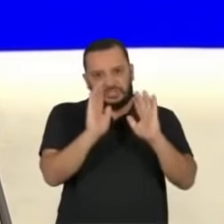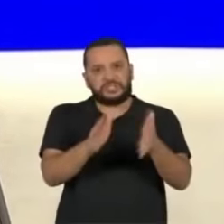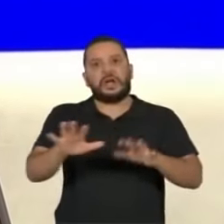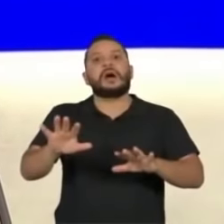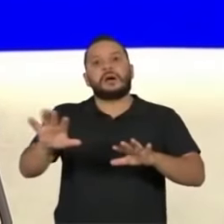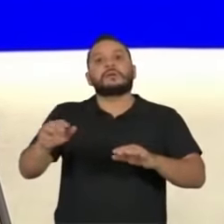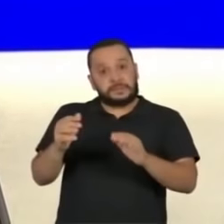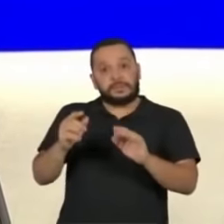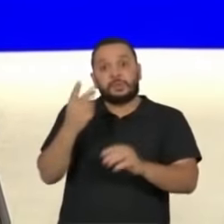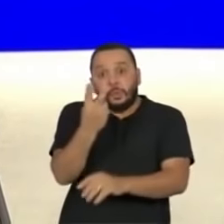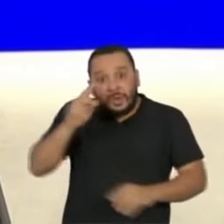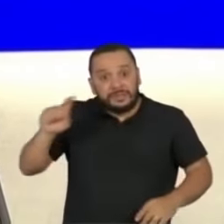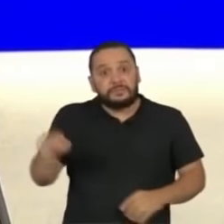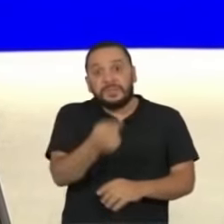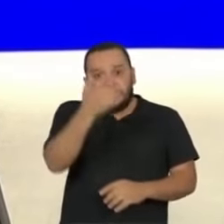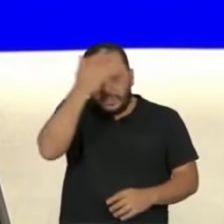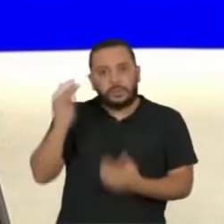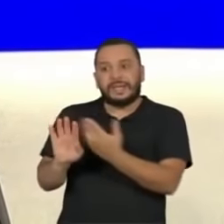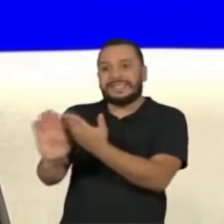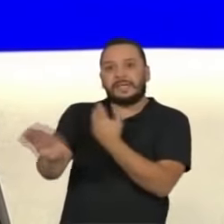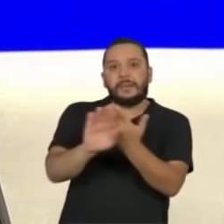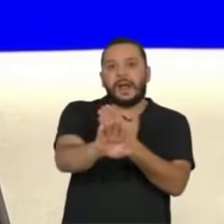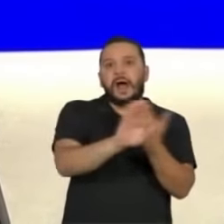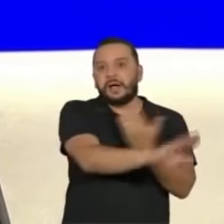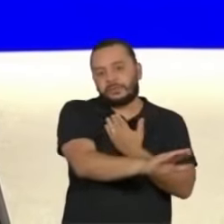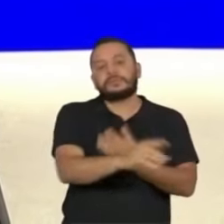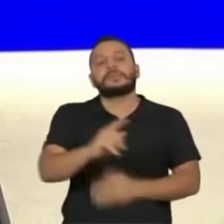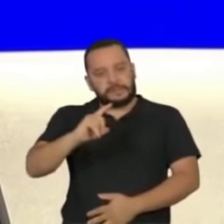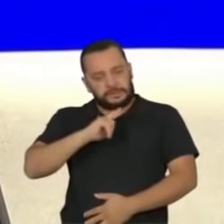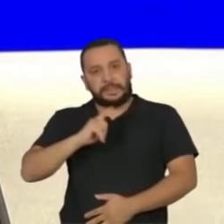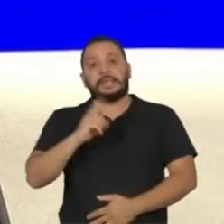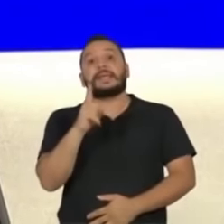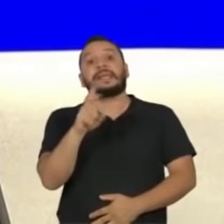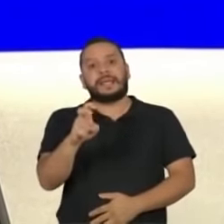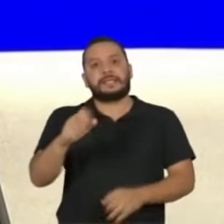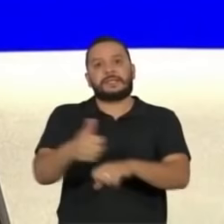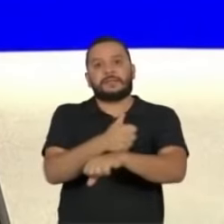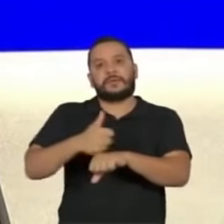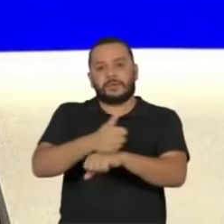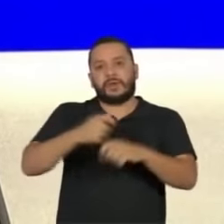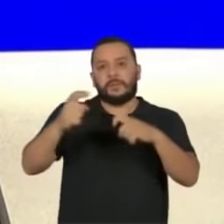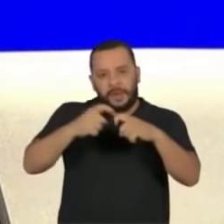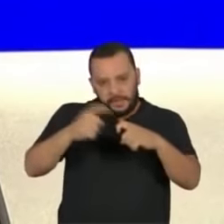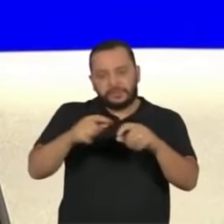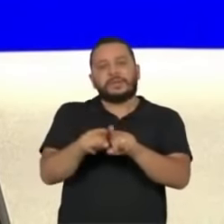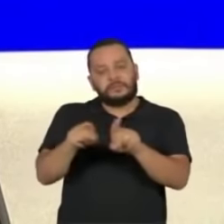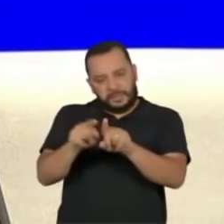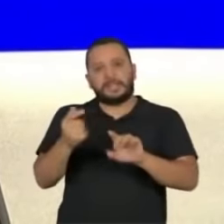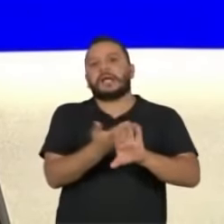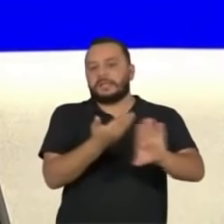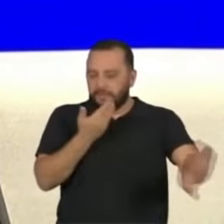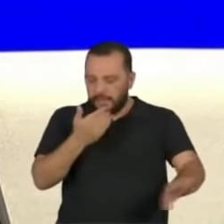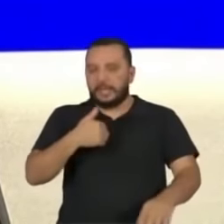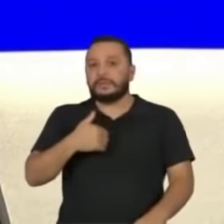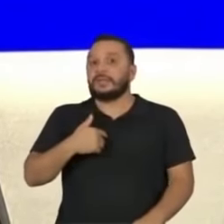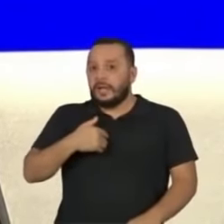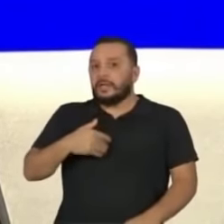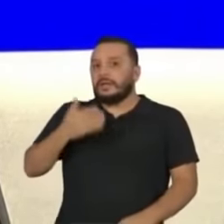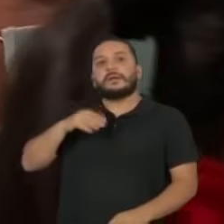em isolamento, além de 15 profissionais de saúde que mostraram os sintomas que incluem febre, tosse e